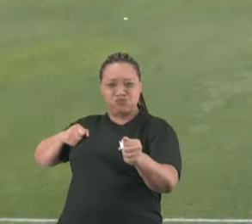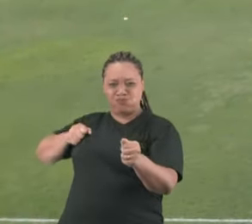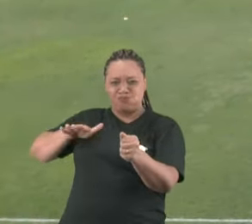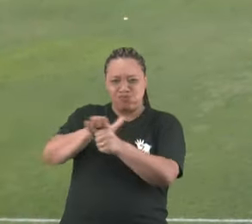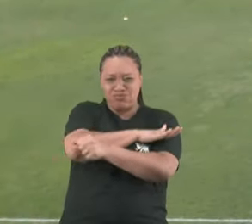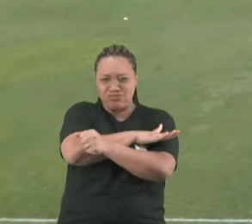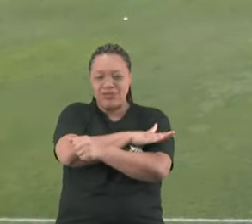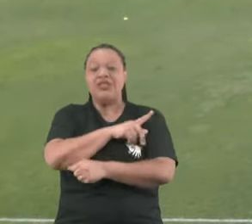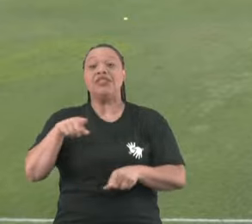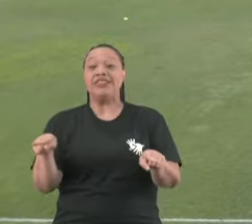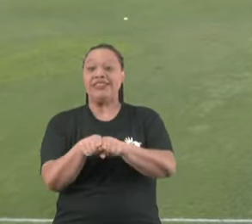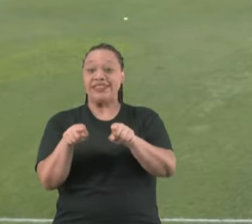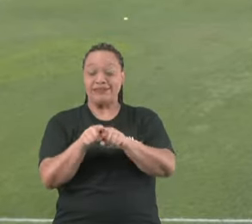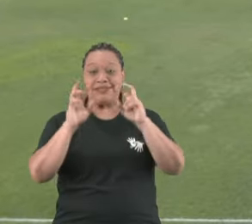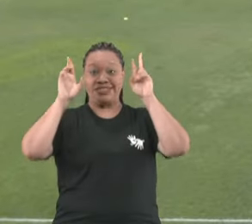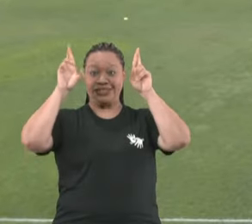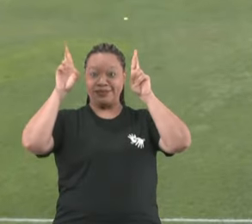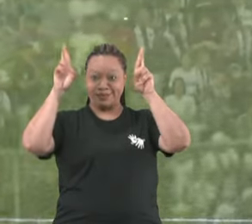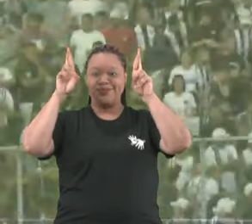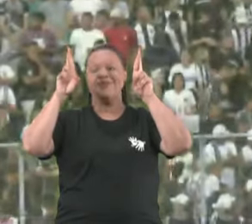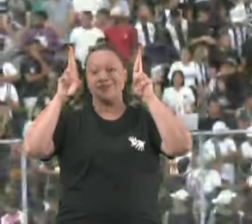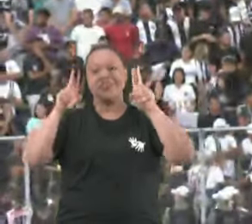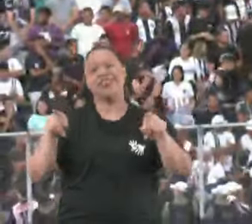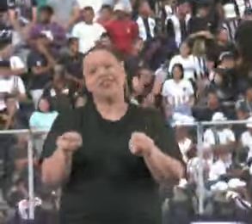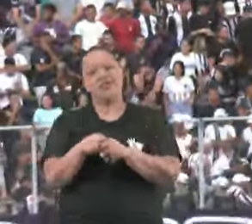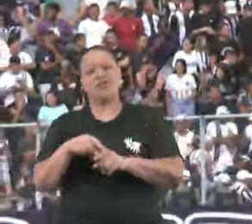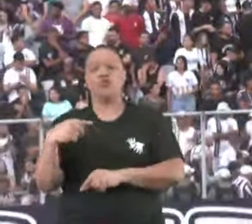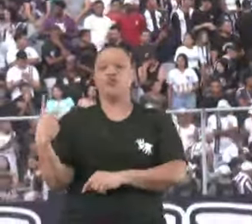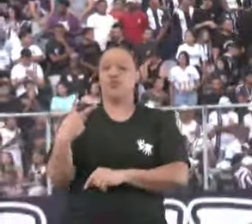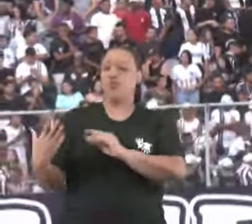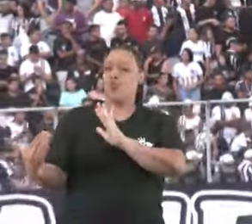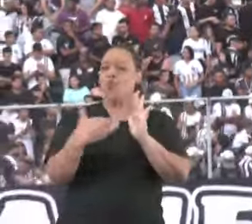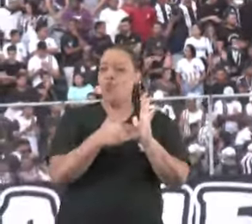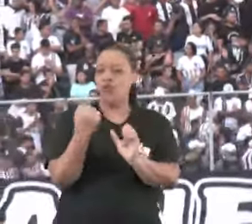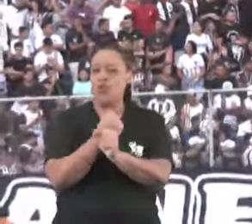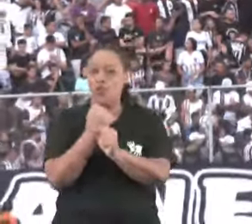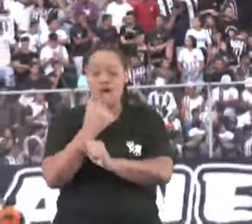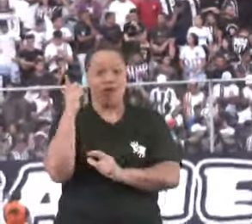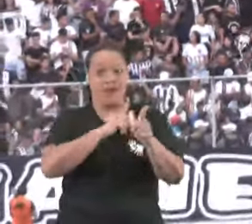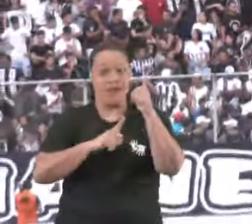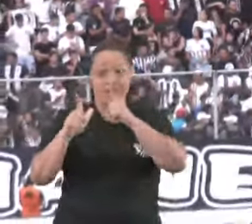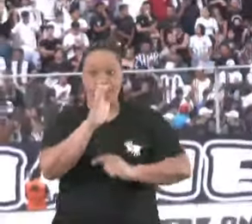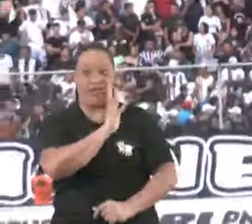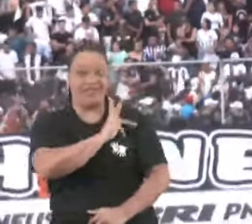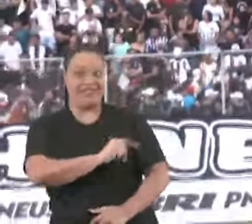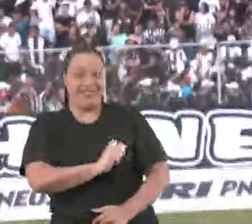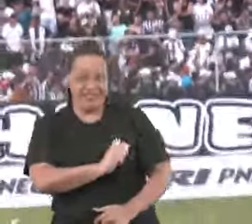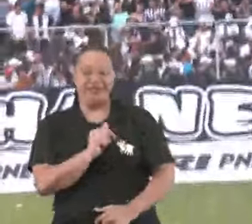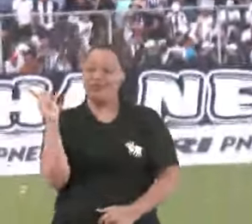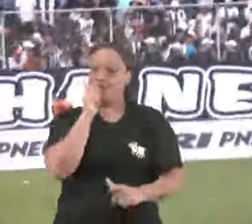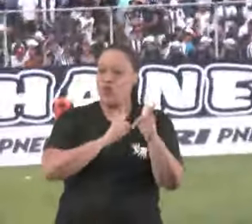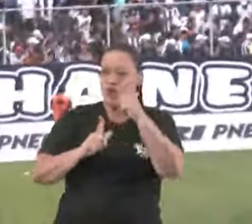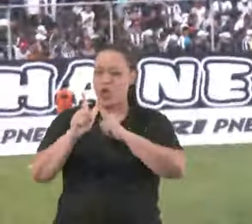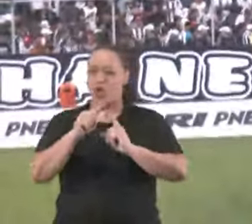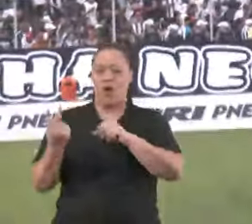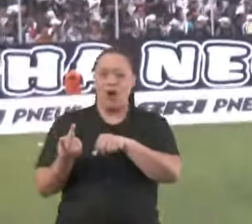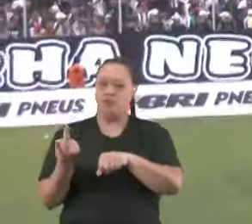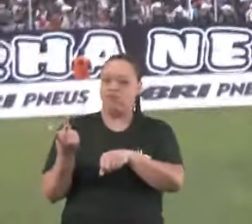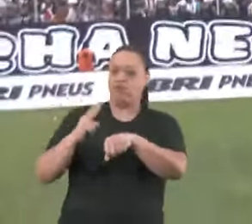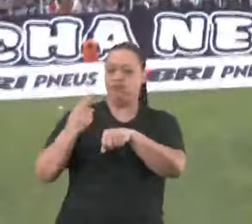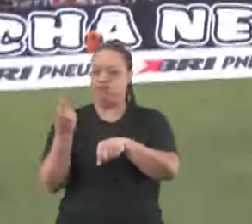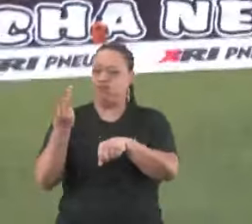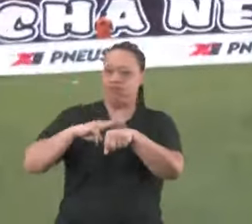uma expectativa em alta. Nos dois últimos anos deu CRB, com vitórias duplas, aqui